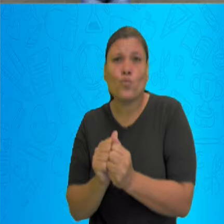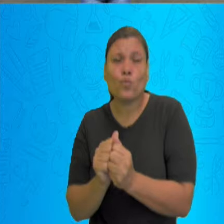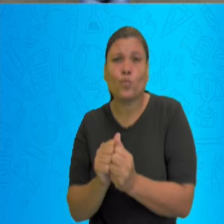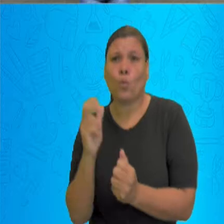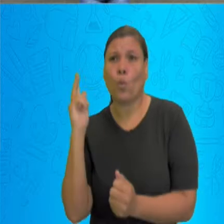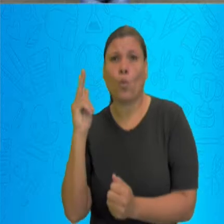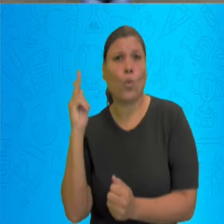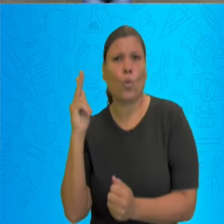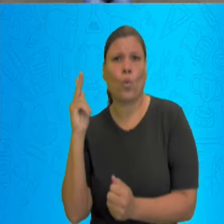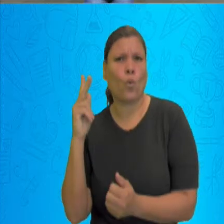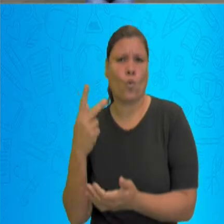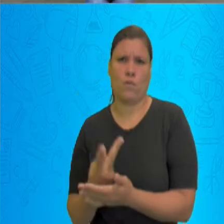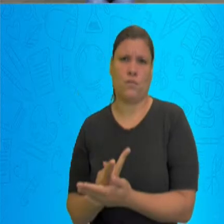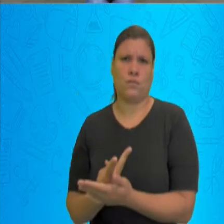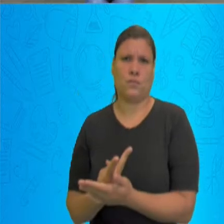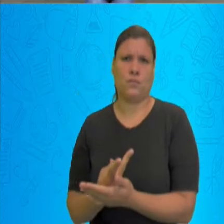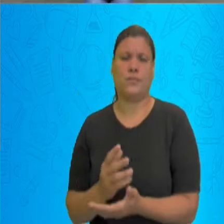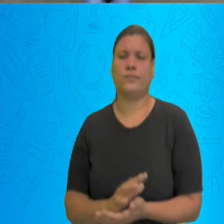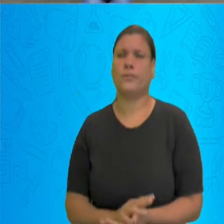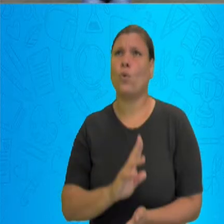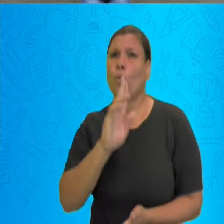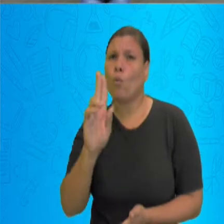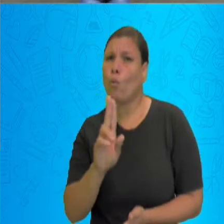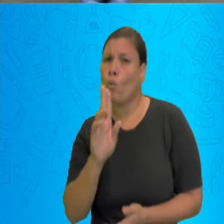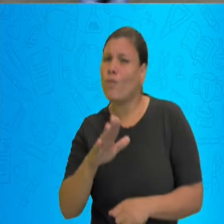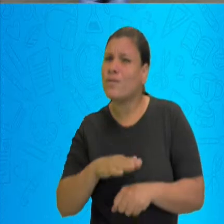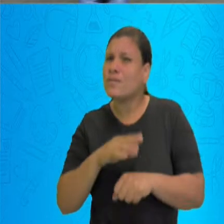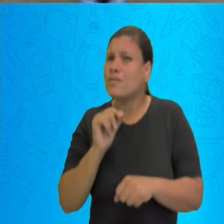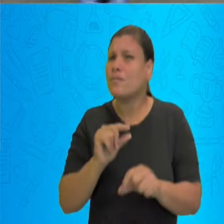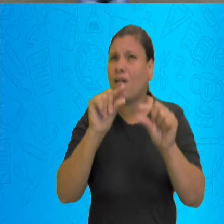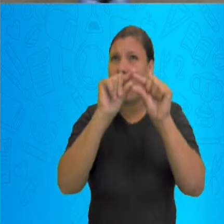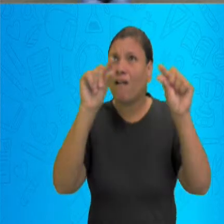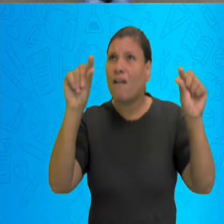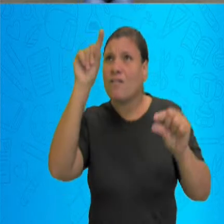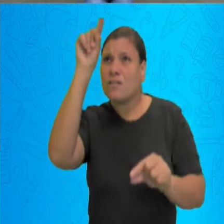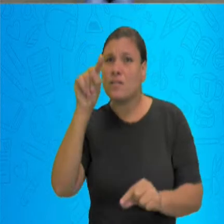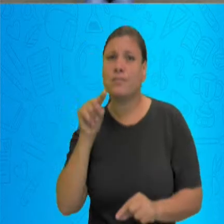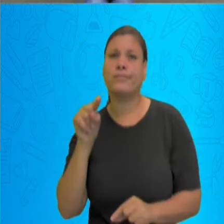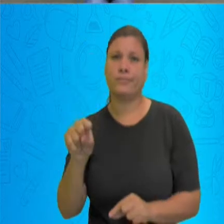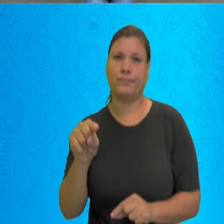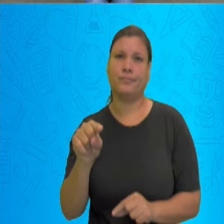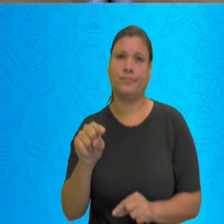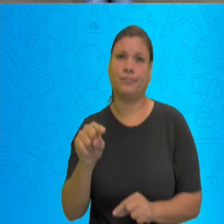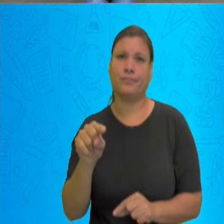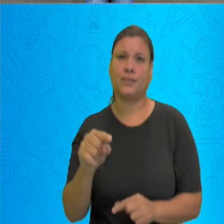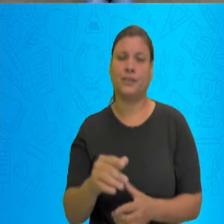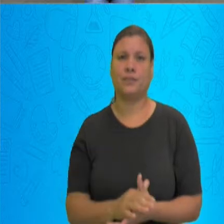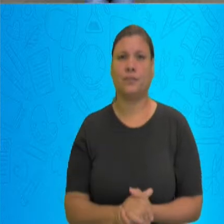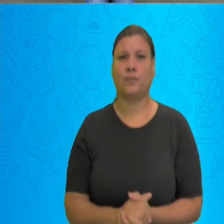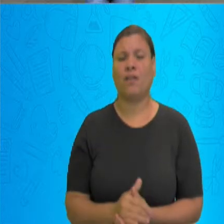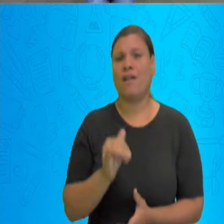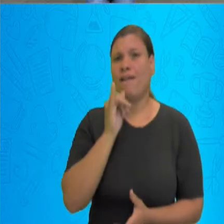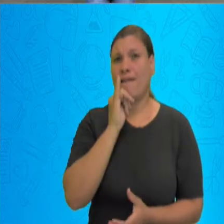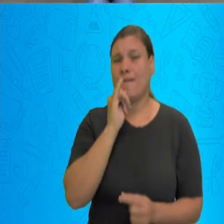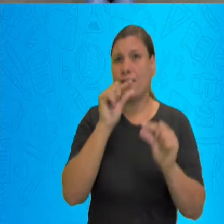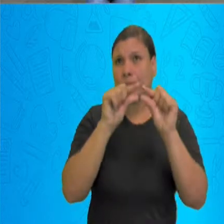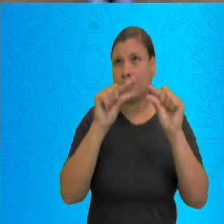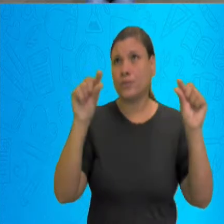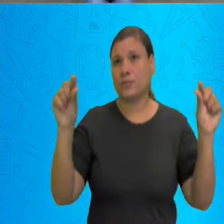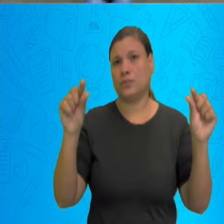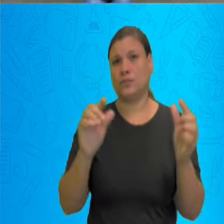utilizado geralmente em exclamações. Tomara que ele venha